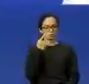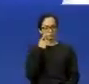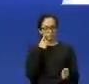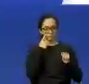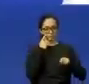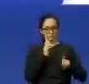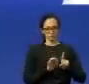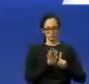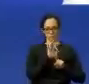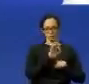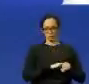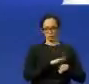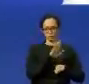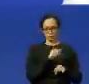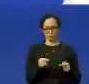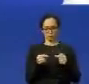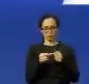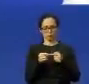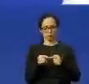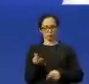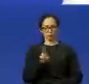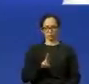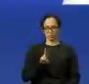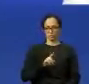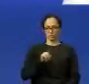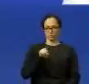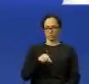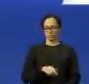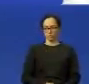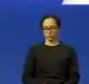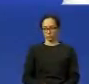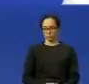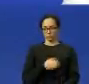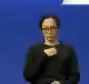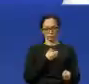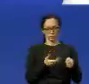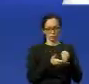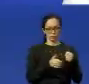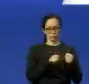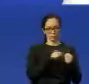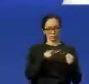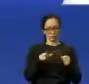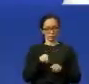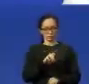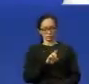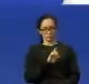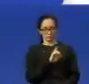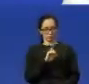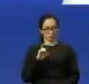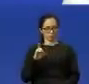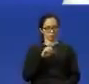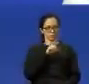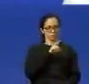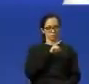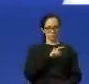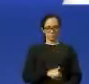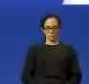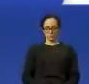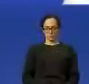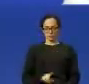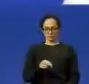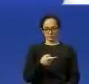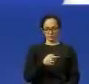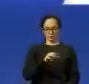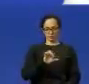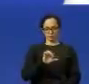que a temperatura máxima mais aproximada registrada está indicada pelo nível inferior do filete da coluna da direita. E nesse caso, o valor é